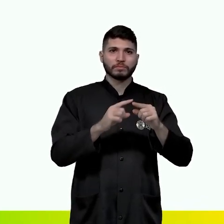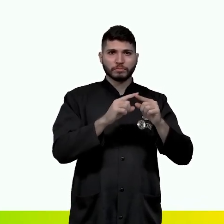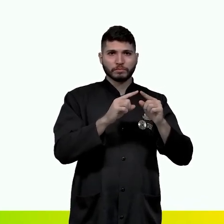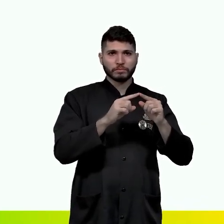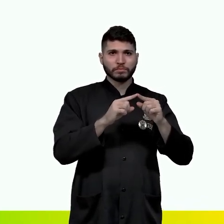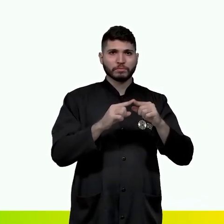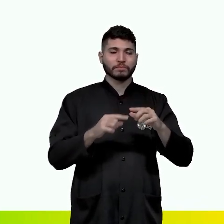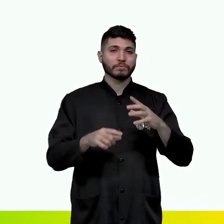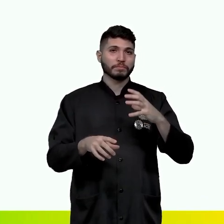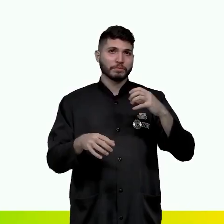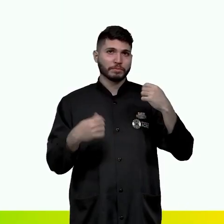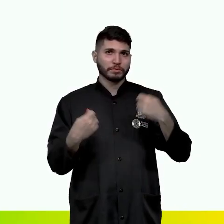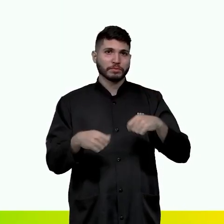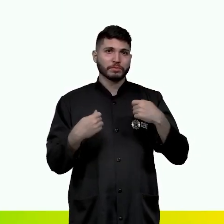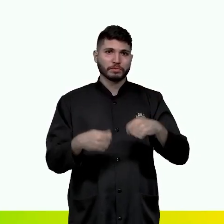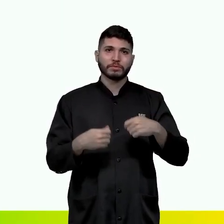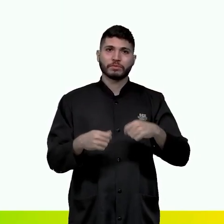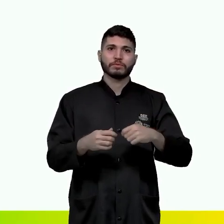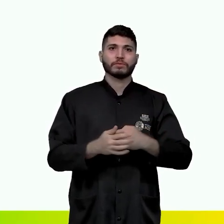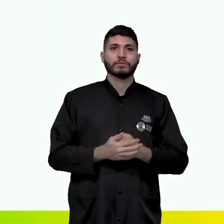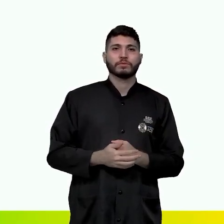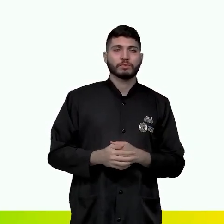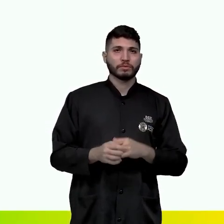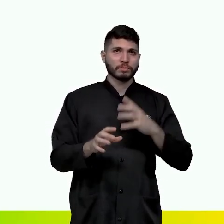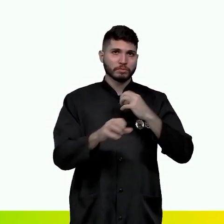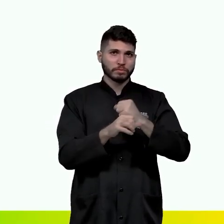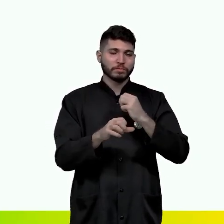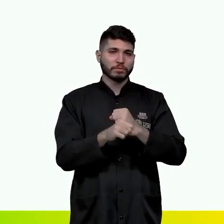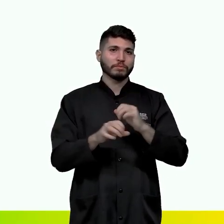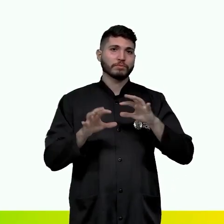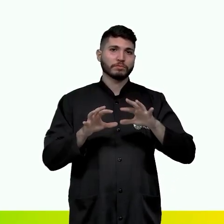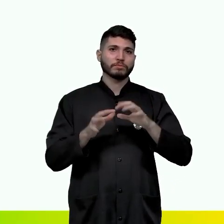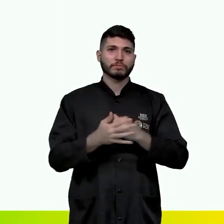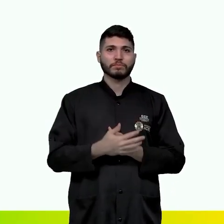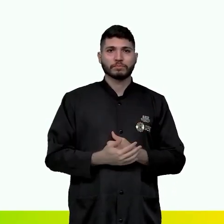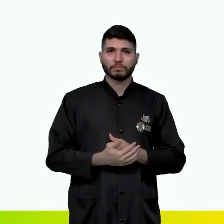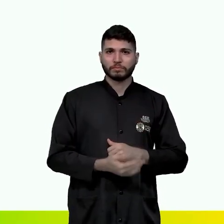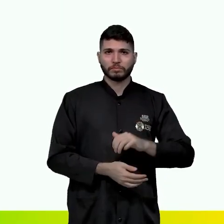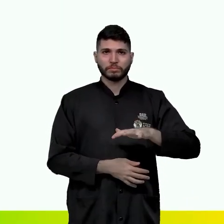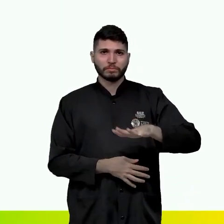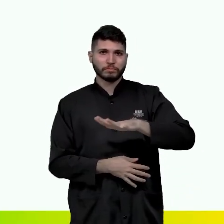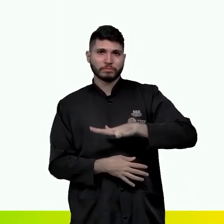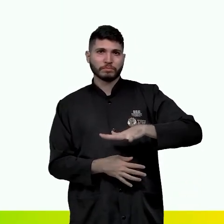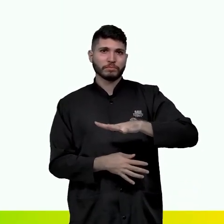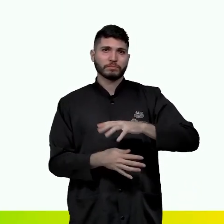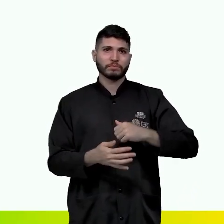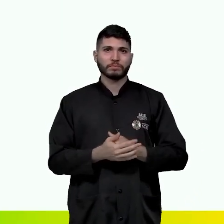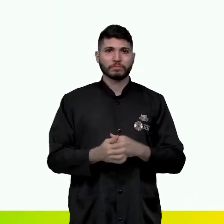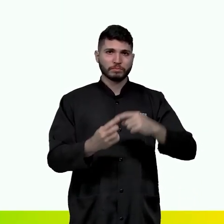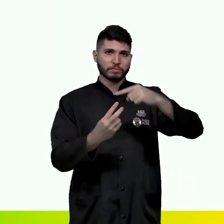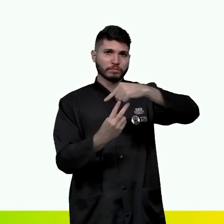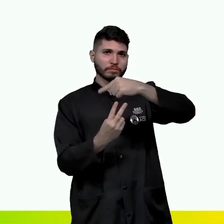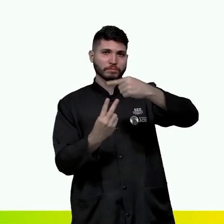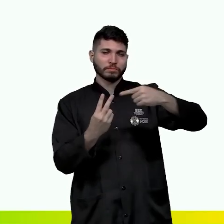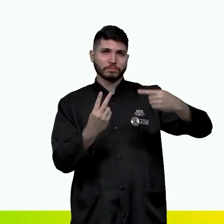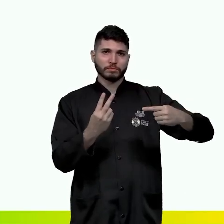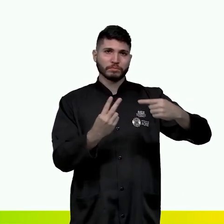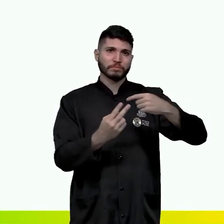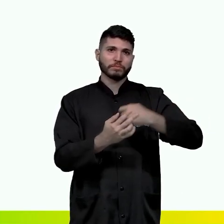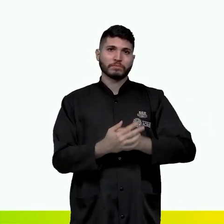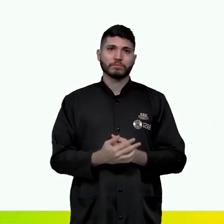retângulo. A área das circunferências é dada da seguinte maneira: πr ao